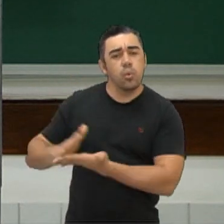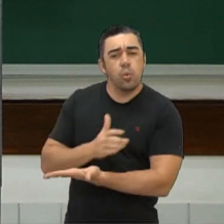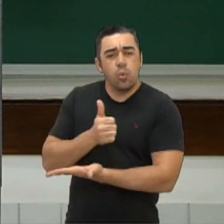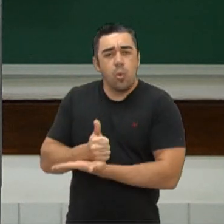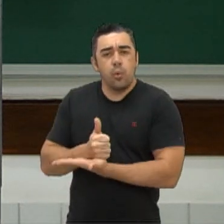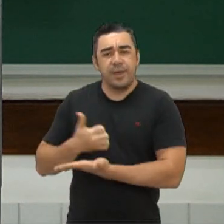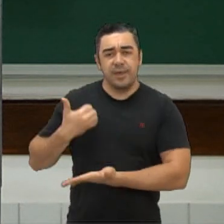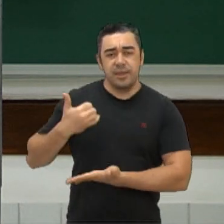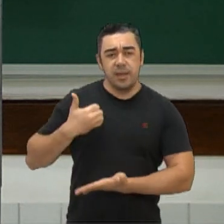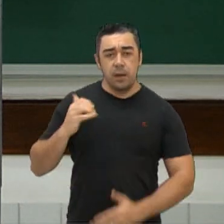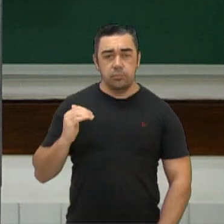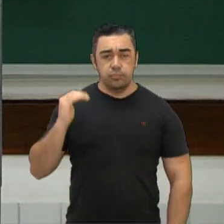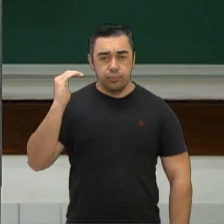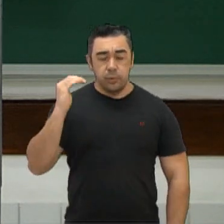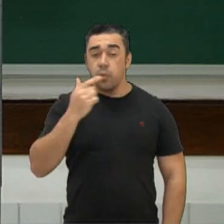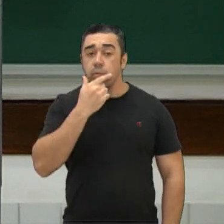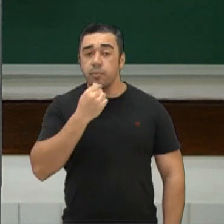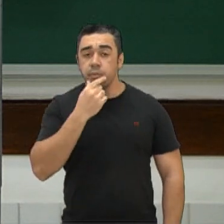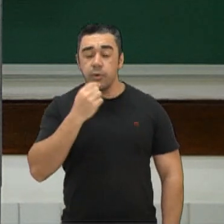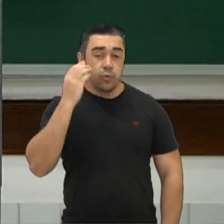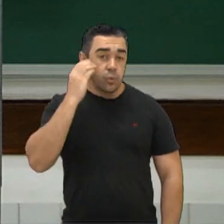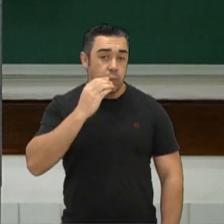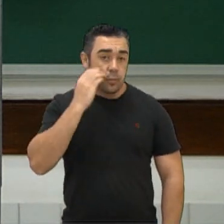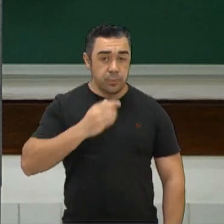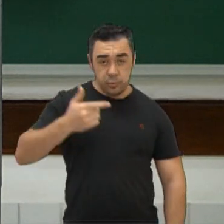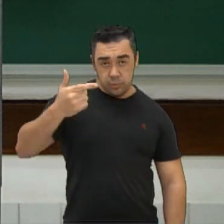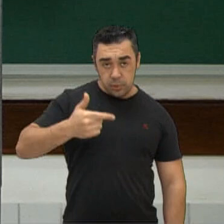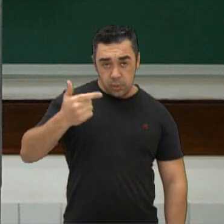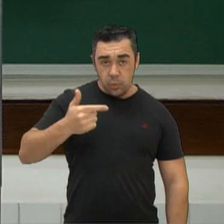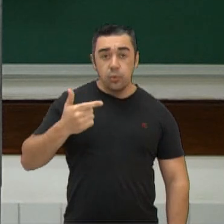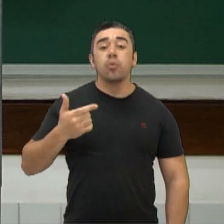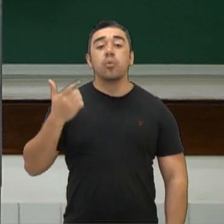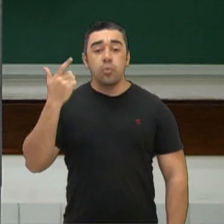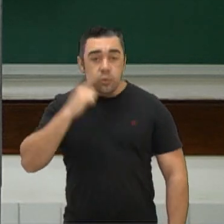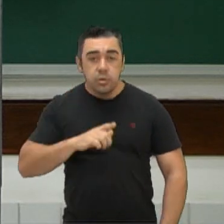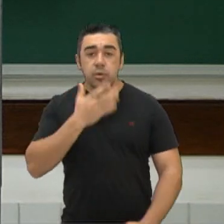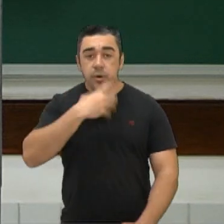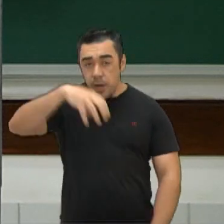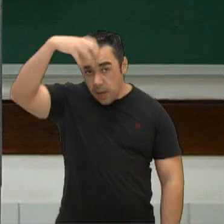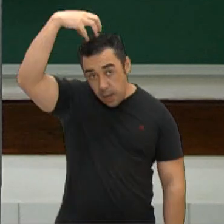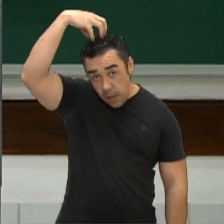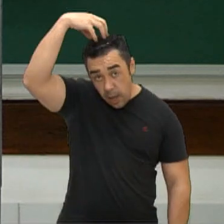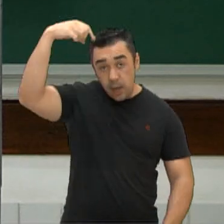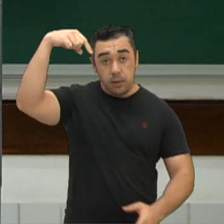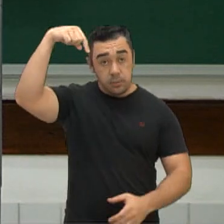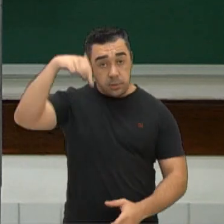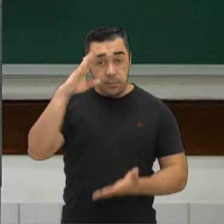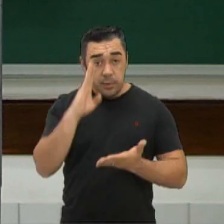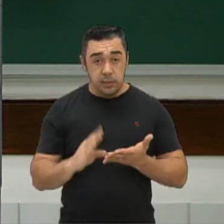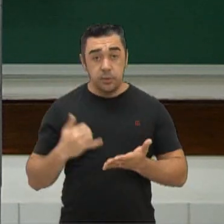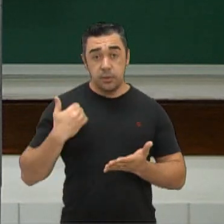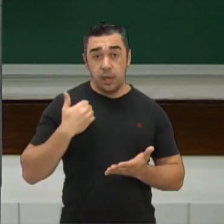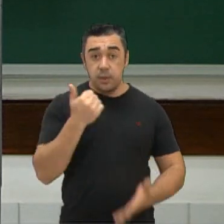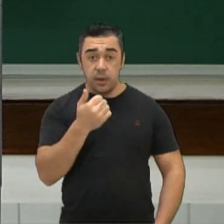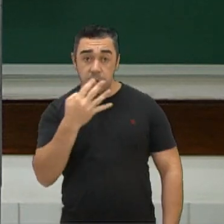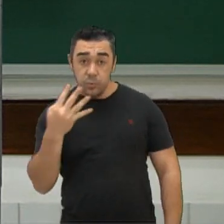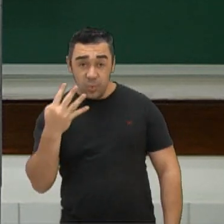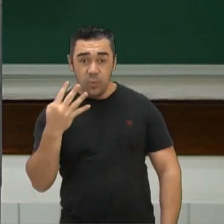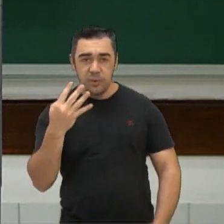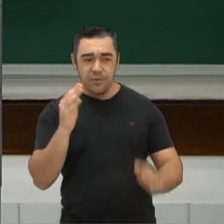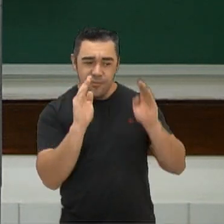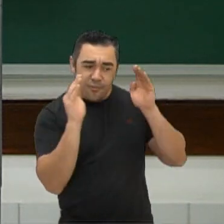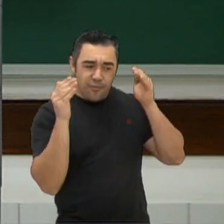Dom Pedro II, com 14 anos de idade, assume o trono no Brasil, representando uma centralização